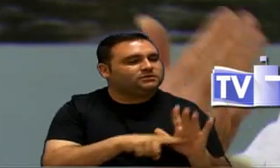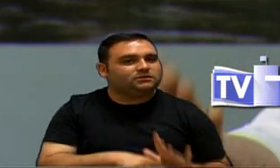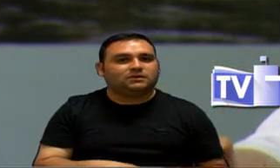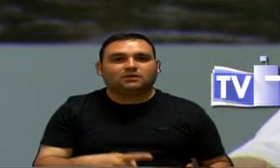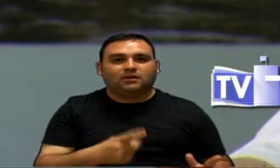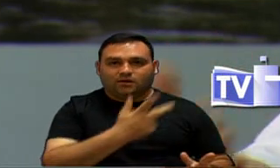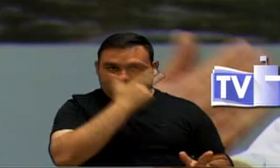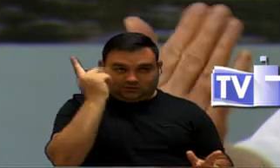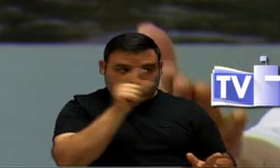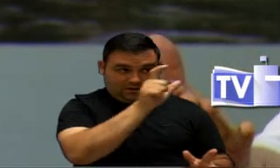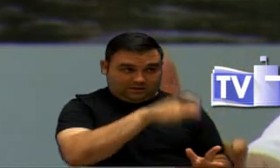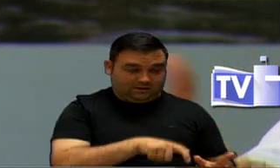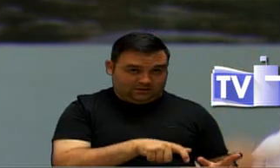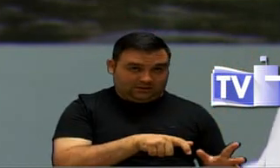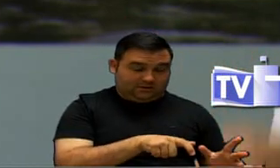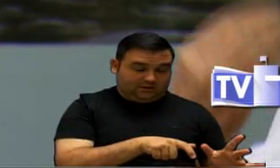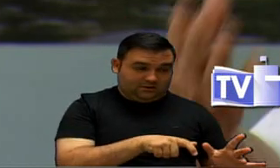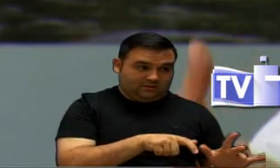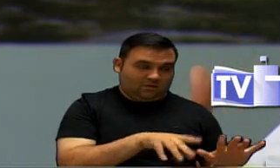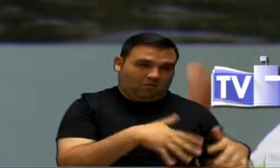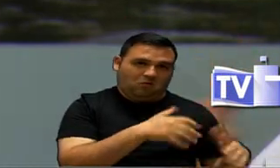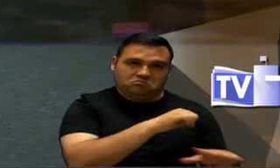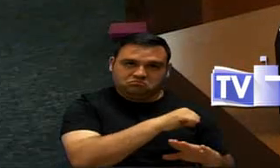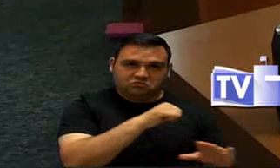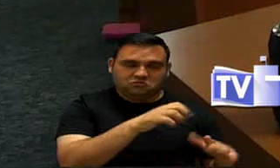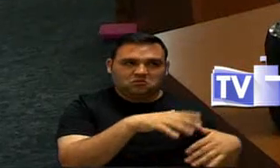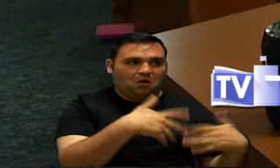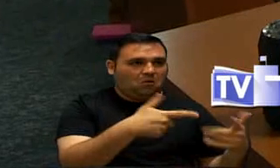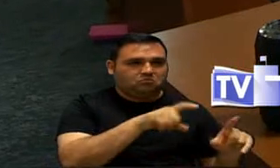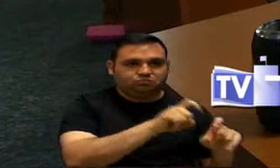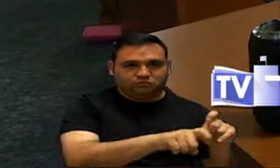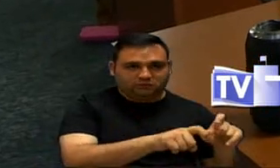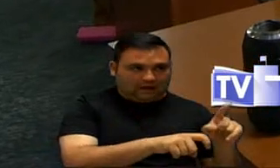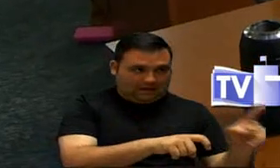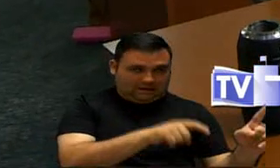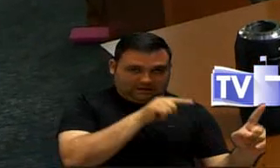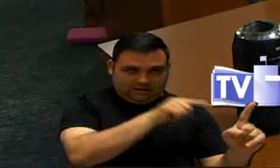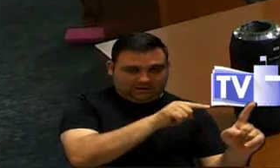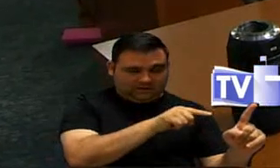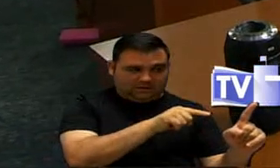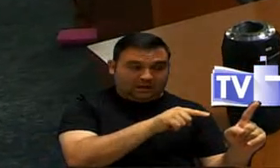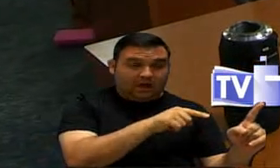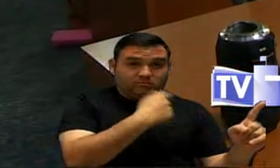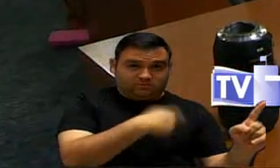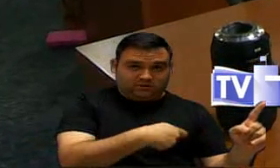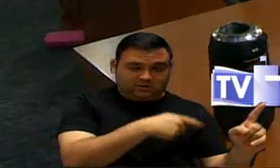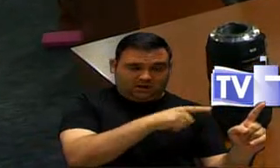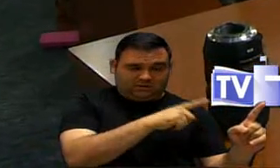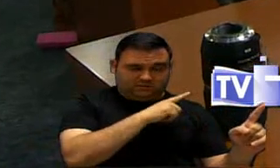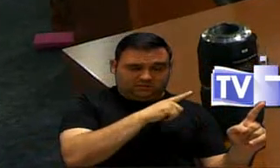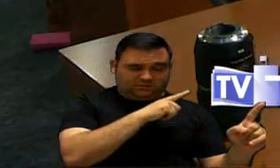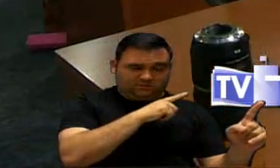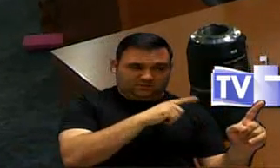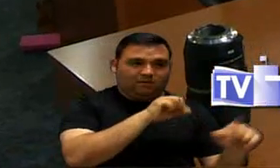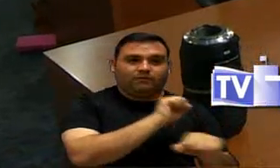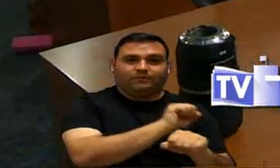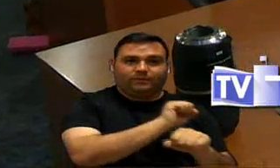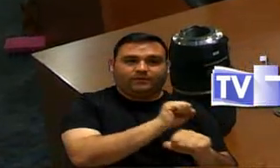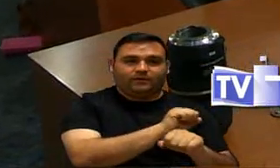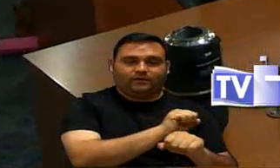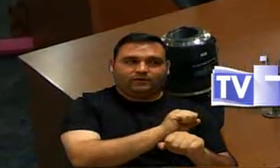é a vítima que tem que estar, ou agredida, a pessoa violentada que tem que estar